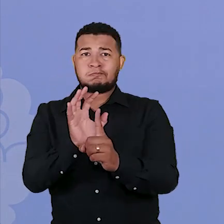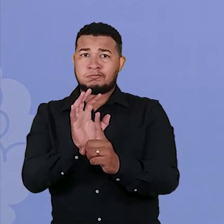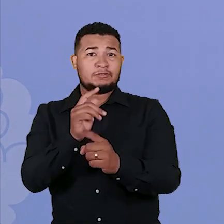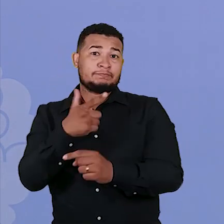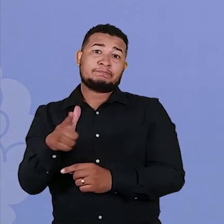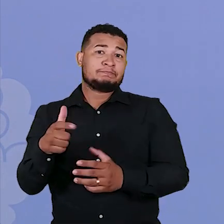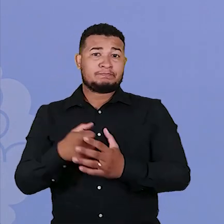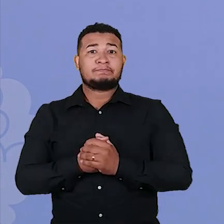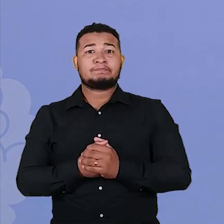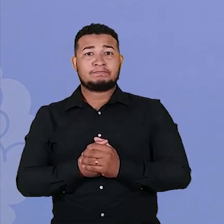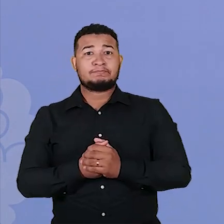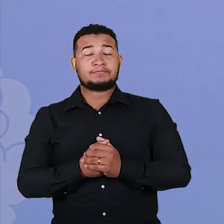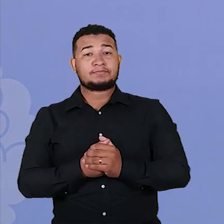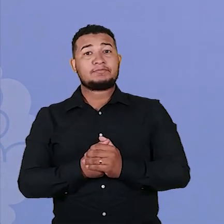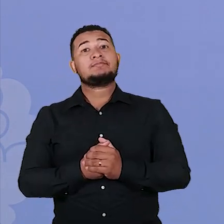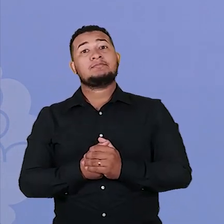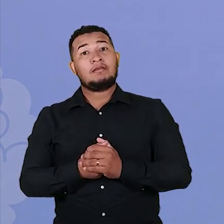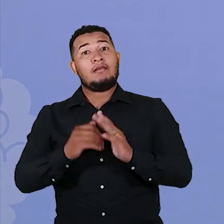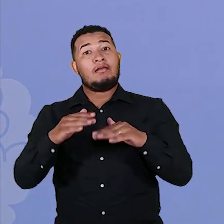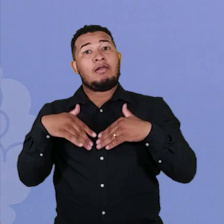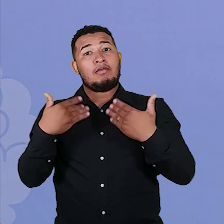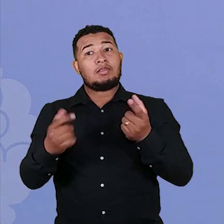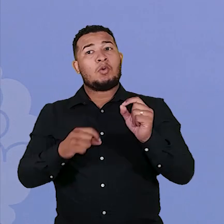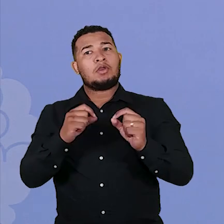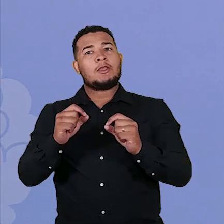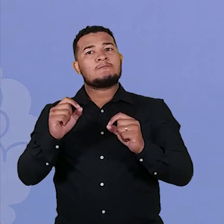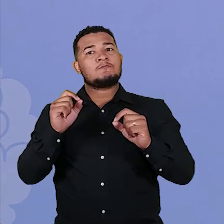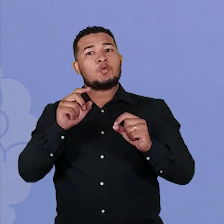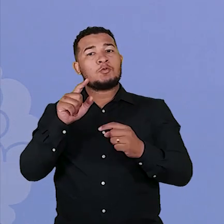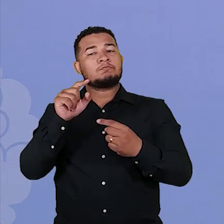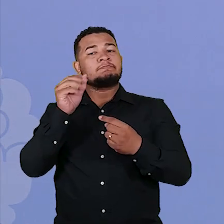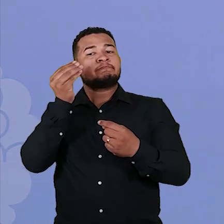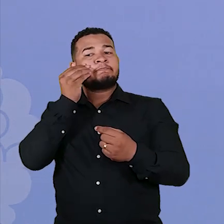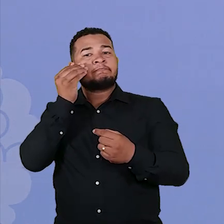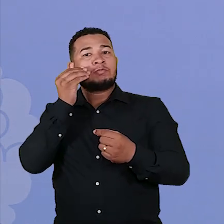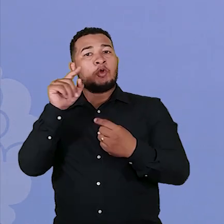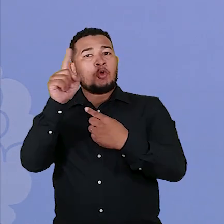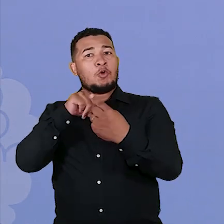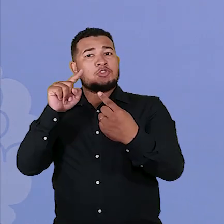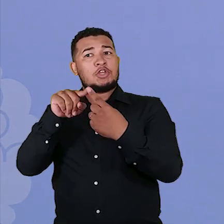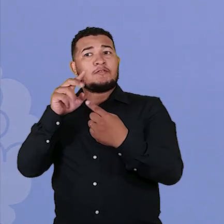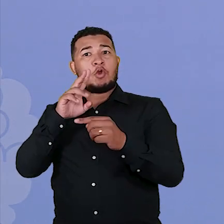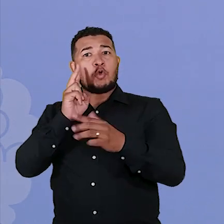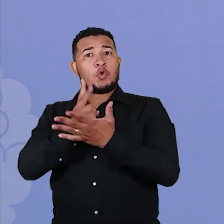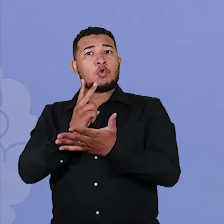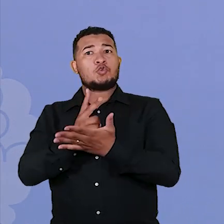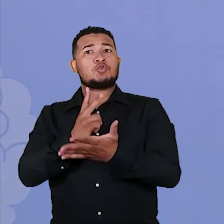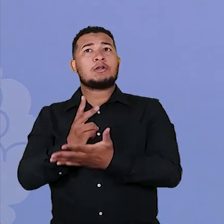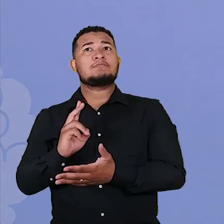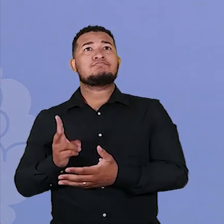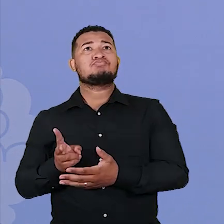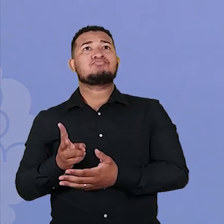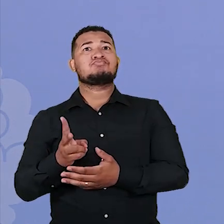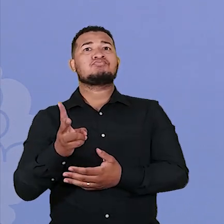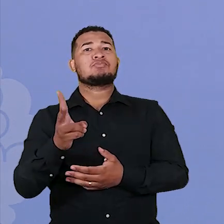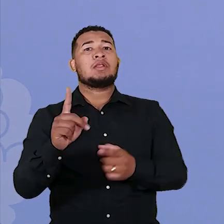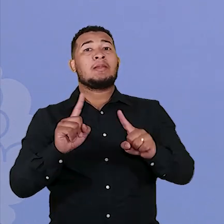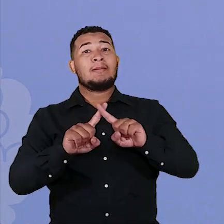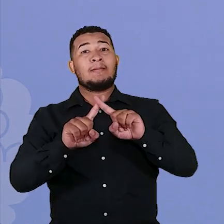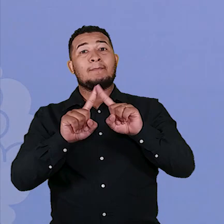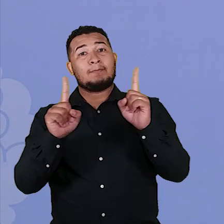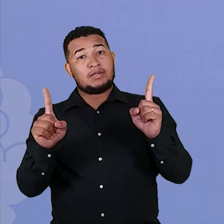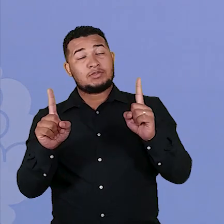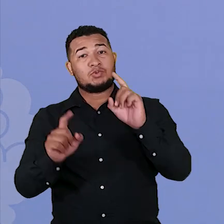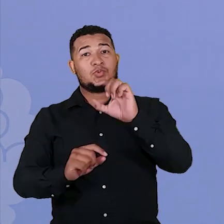exercidas ali naquele objeto então a tendência desse objeto é continuar esse movimento da perna mente